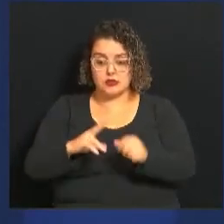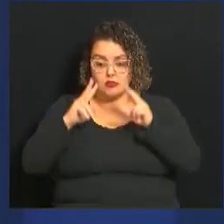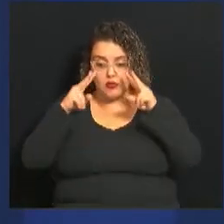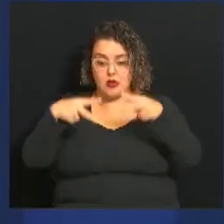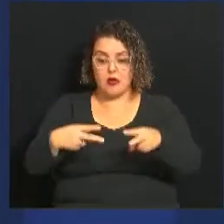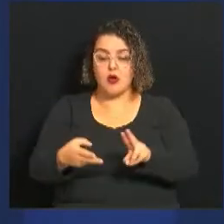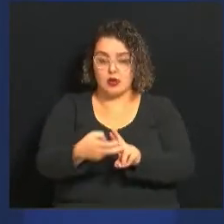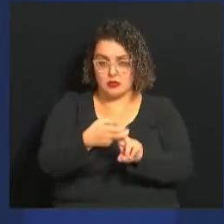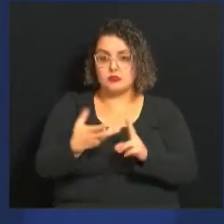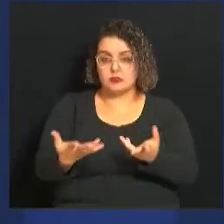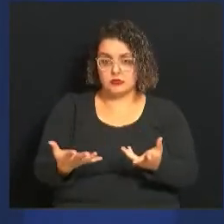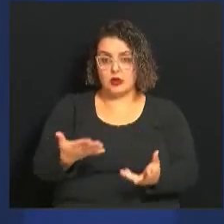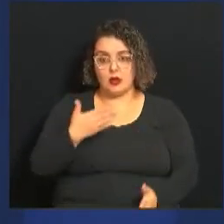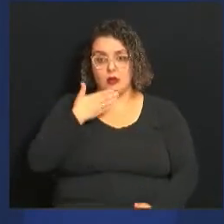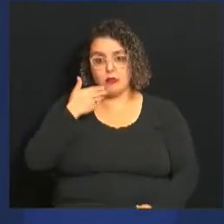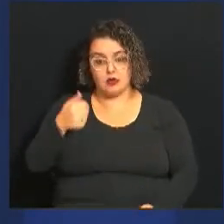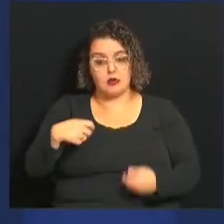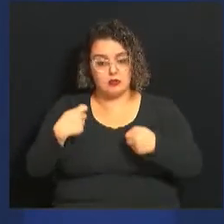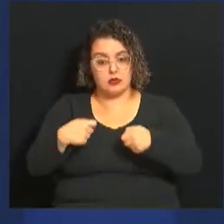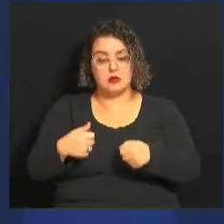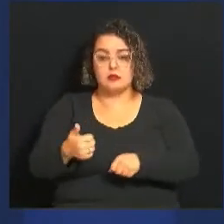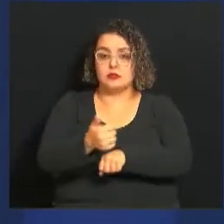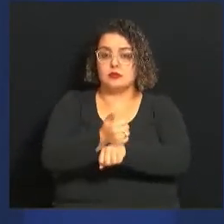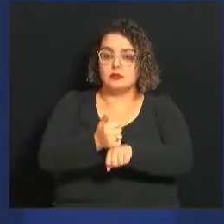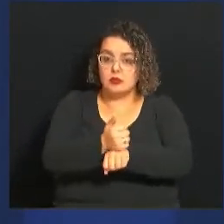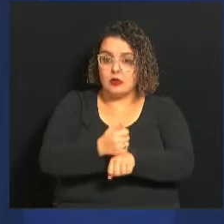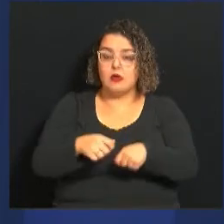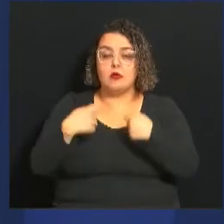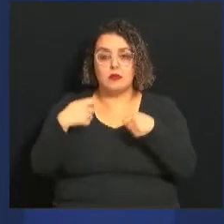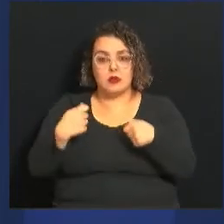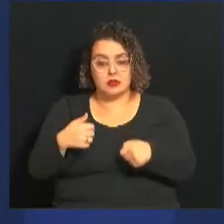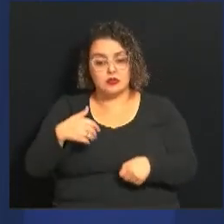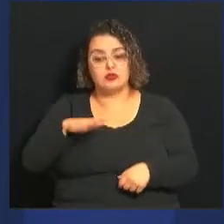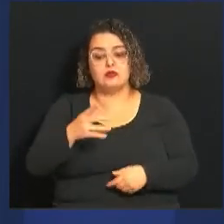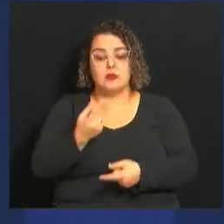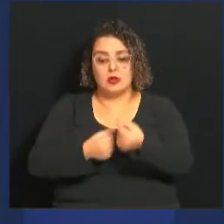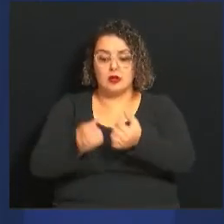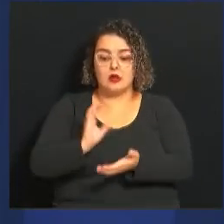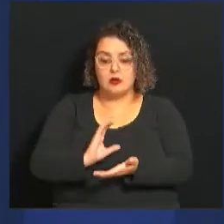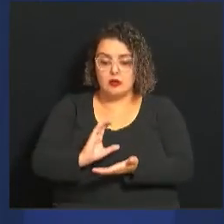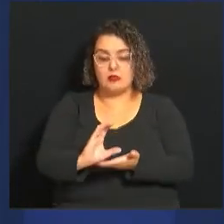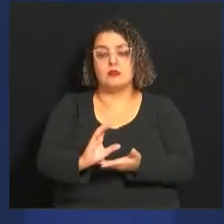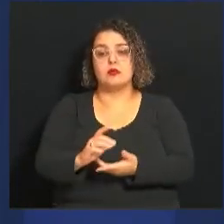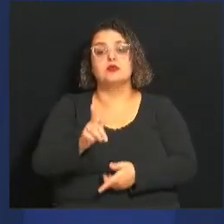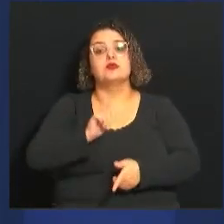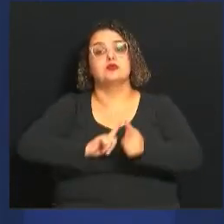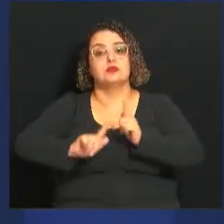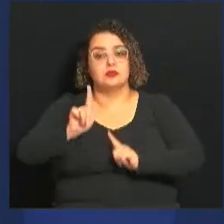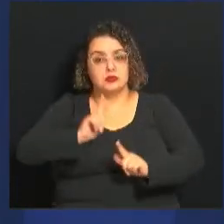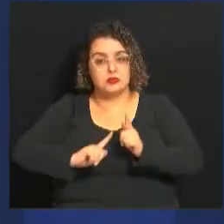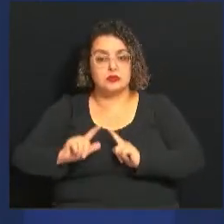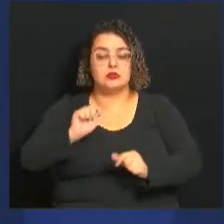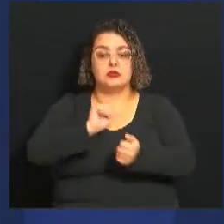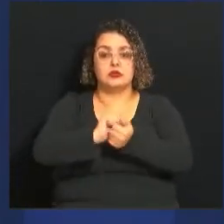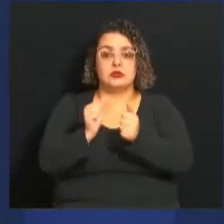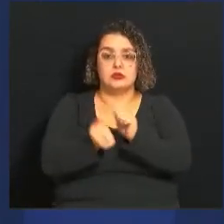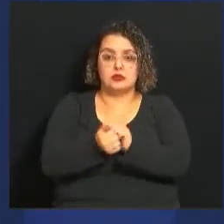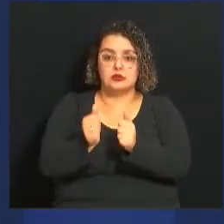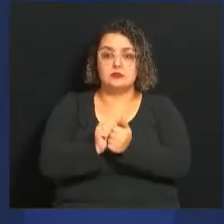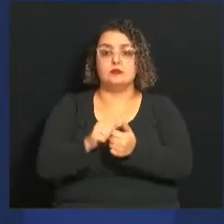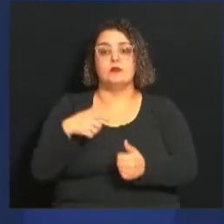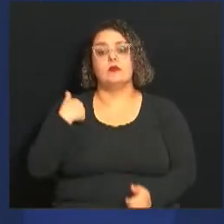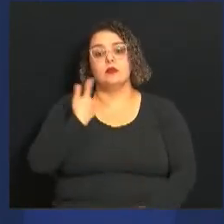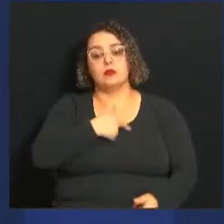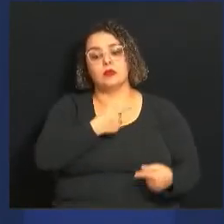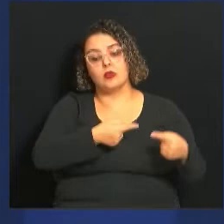melhorar, né? Então a gente precisa de profissionais, a gente precisa de mais investimento, a gente precisa de uma gestão, né, adequada. E nós discutimos isso